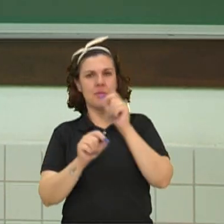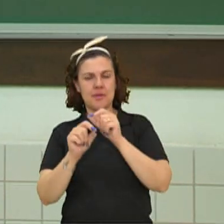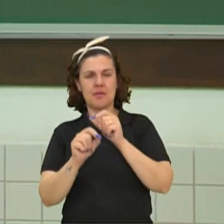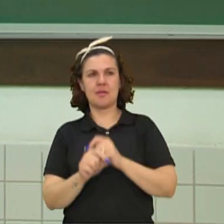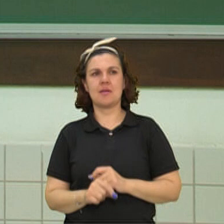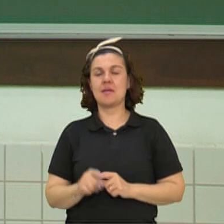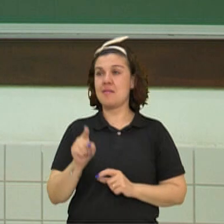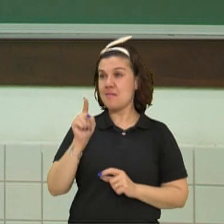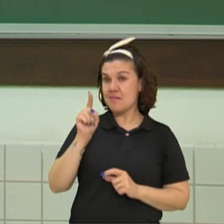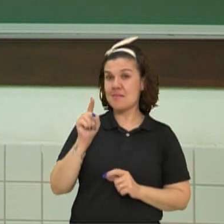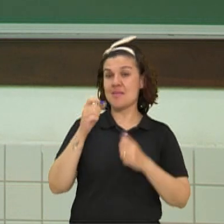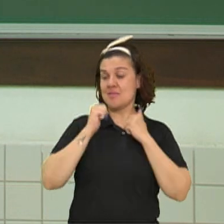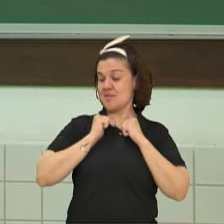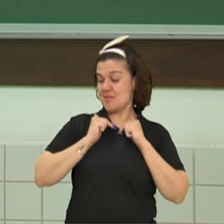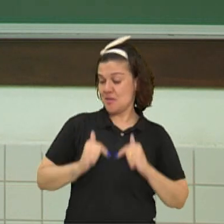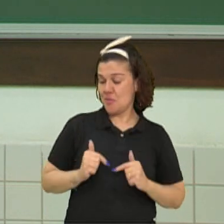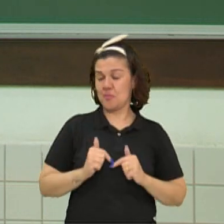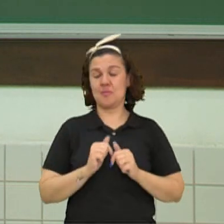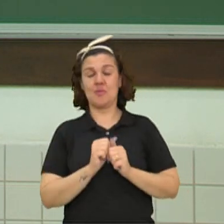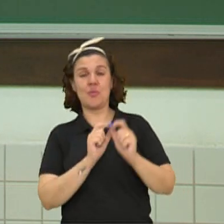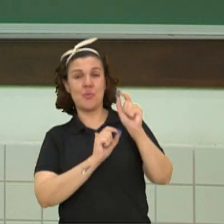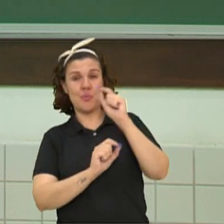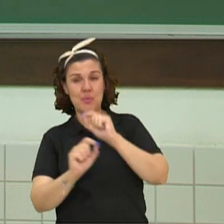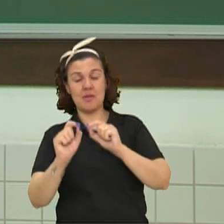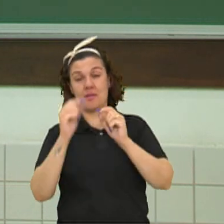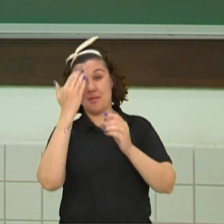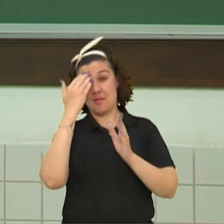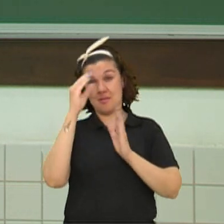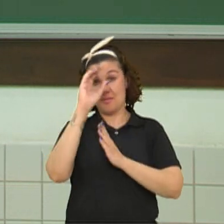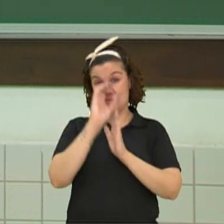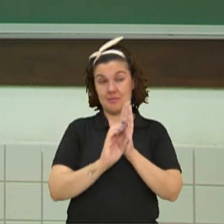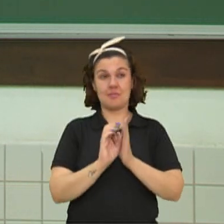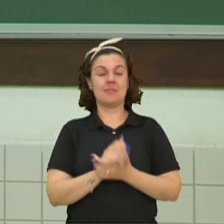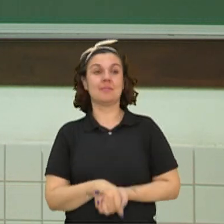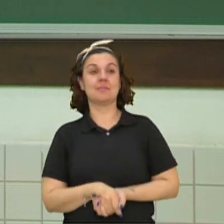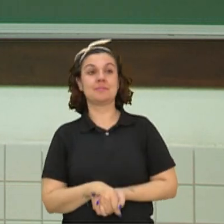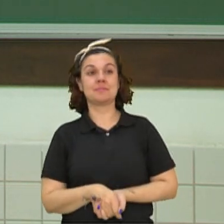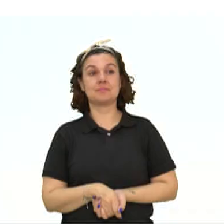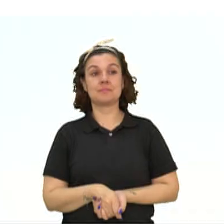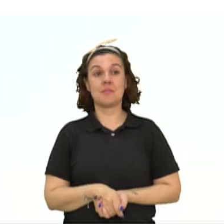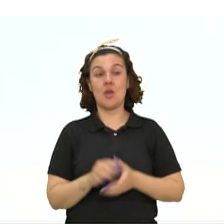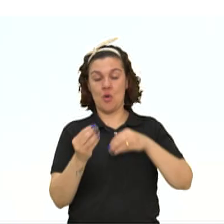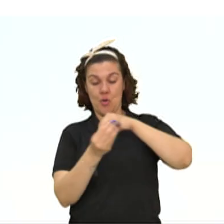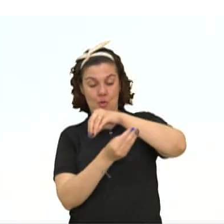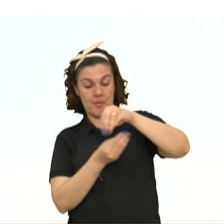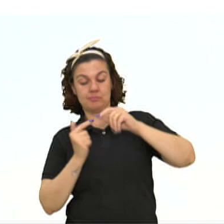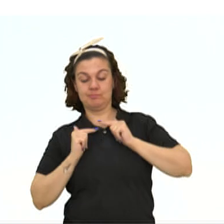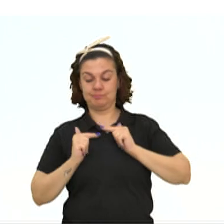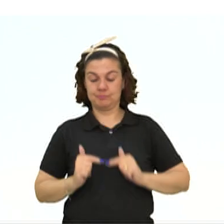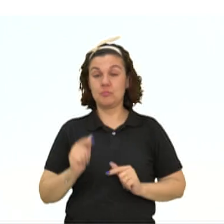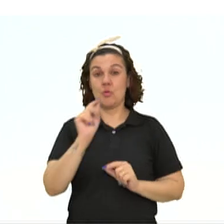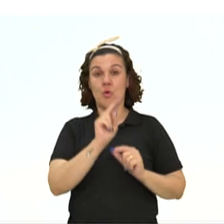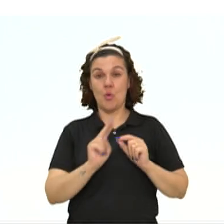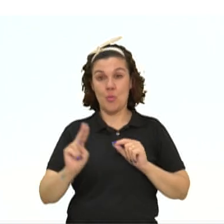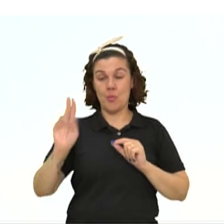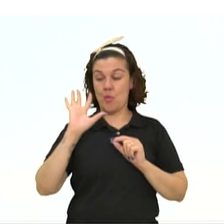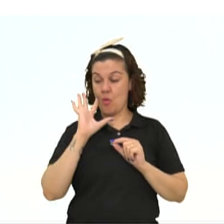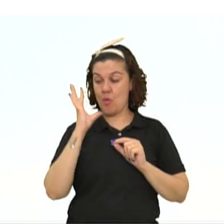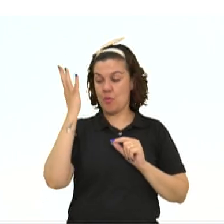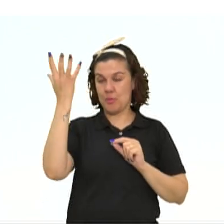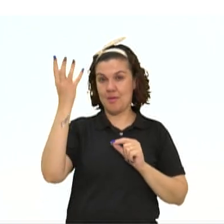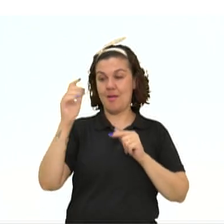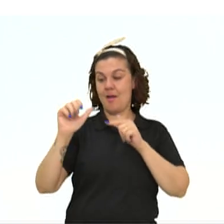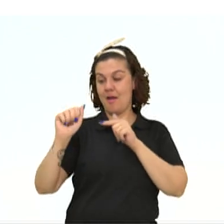pouquinho sobre entalpia de neutralização, relembrar o conceito. Uma reação de neutralização ocorre quando